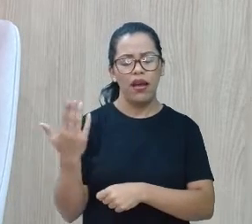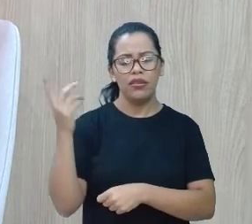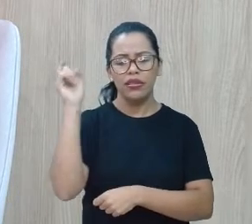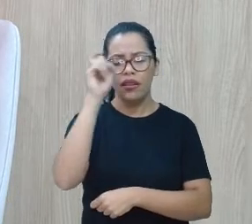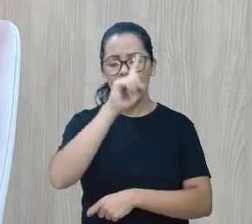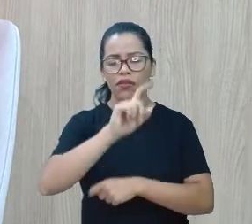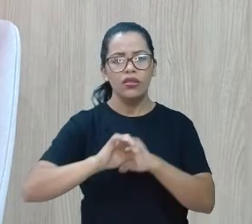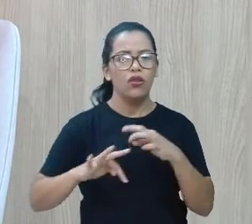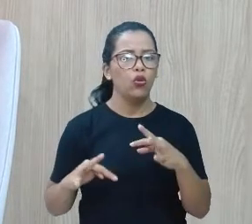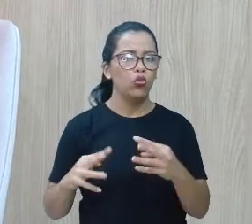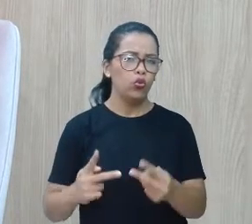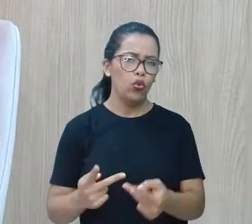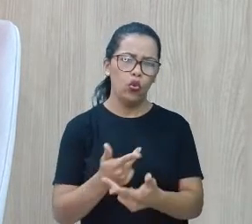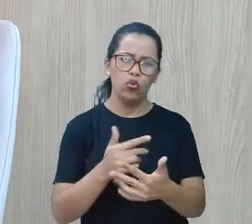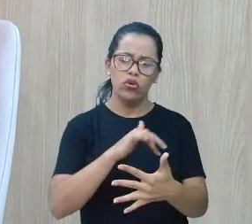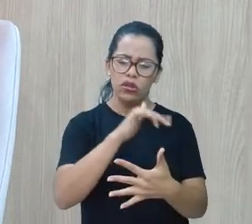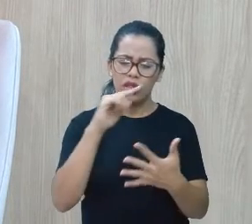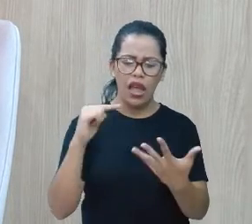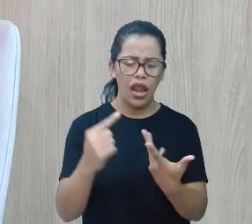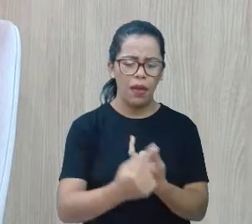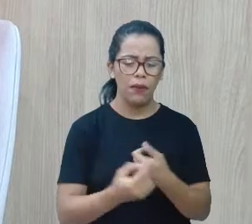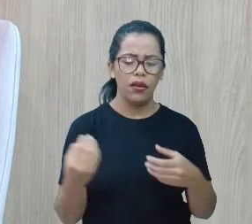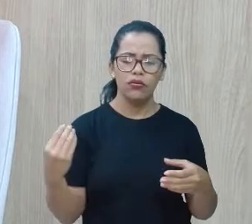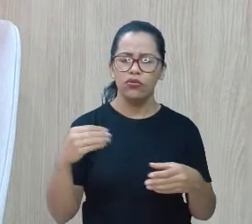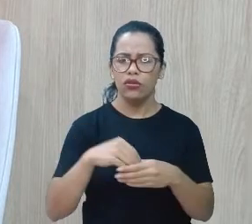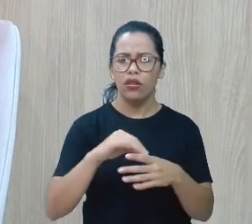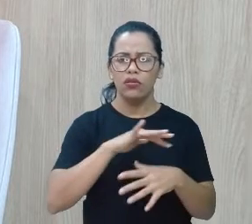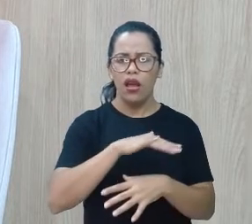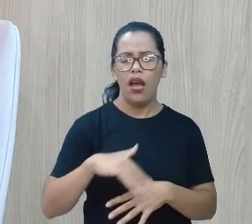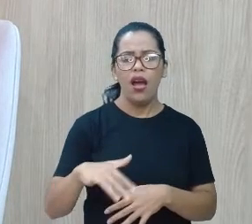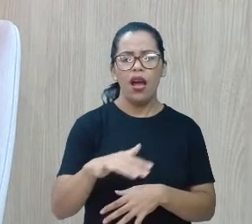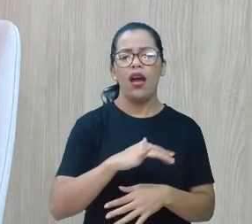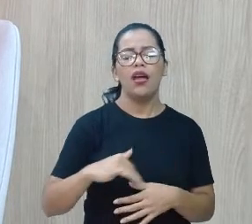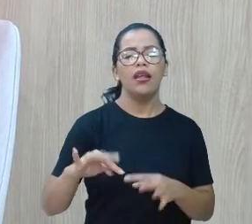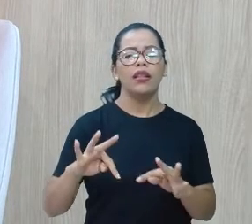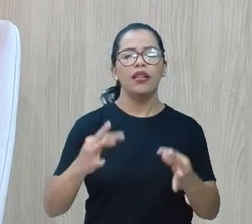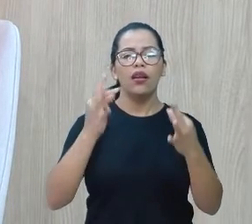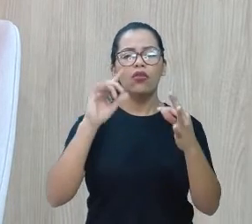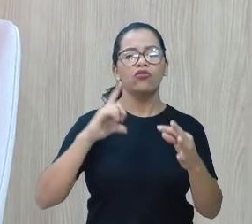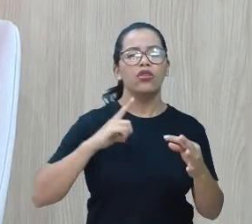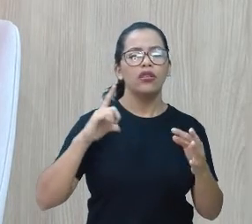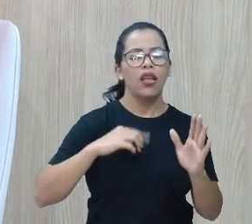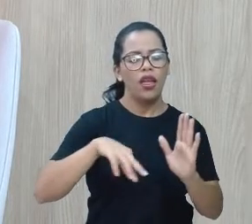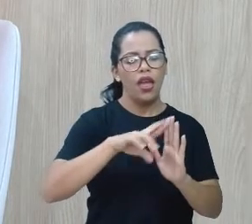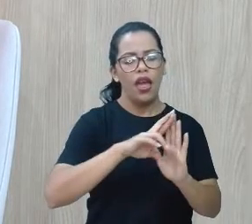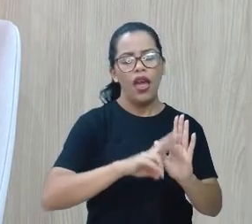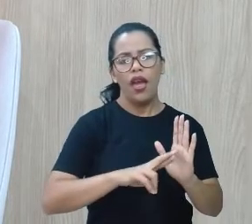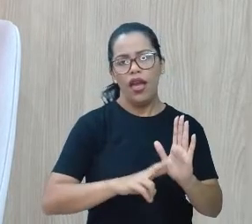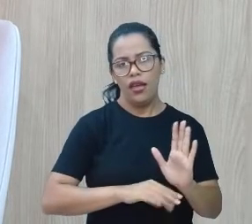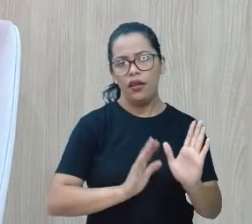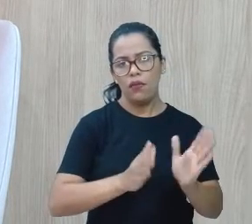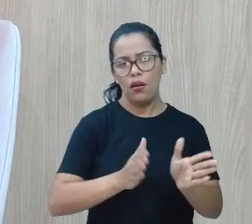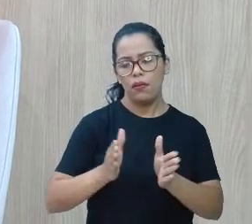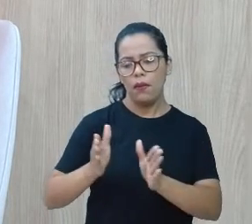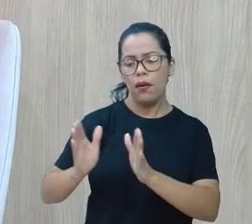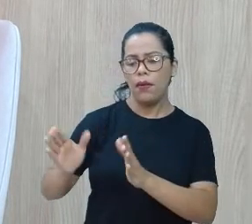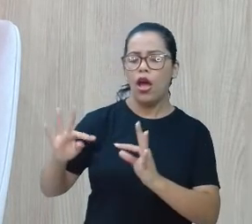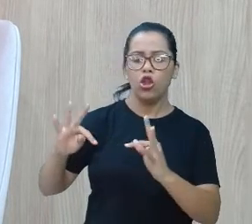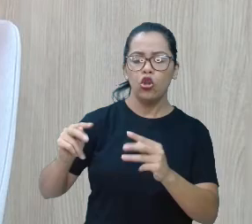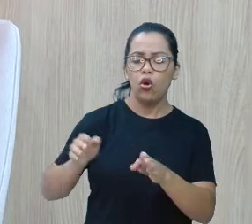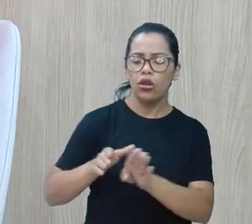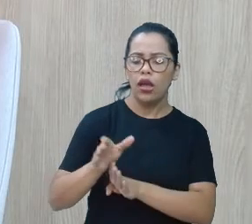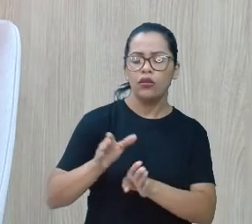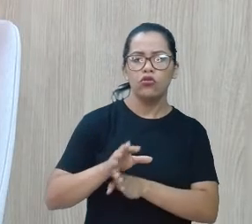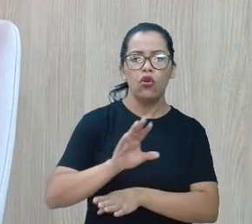esses elementos tecnológicos, eles seguem regras, eles seguem passo a passo. E esse passo a passo, toda essa instrução